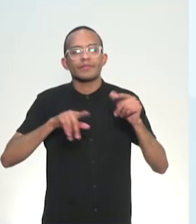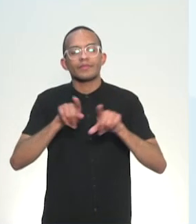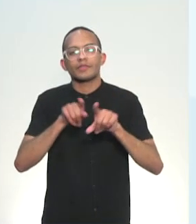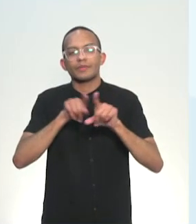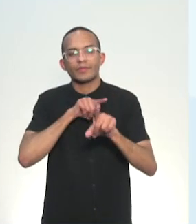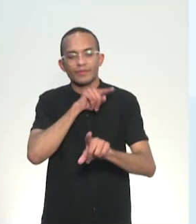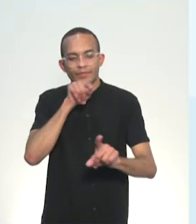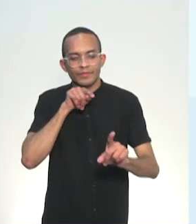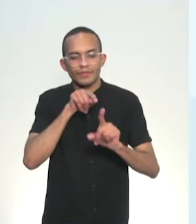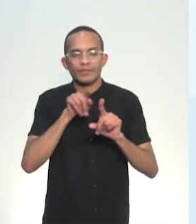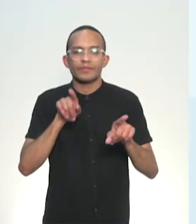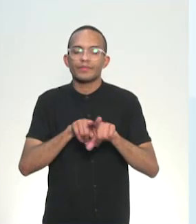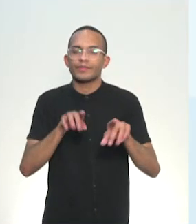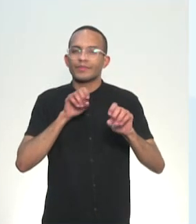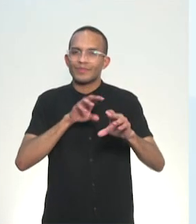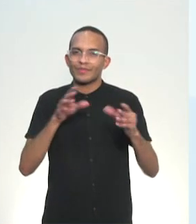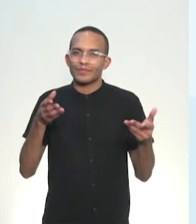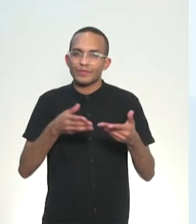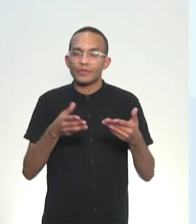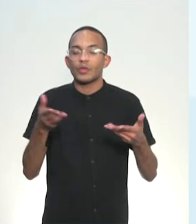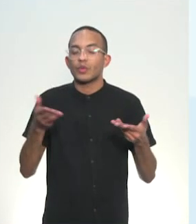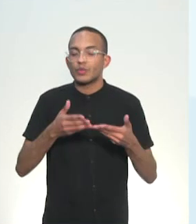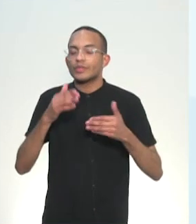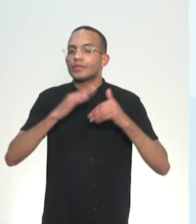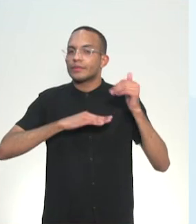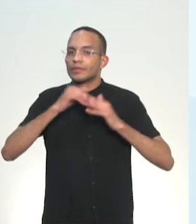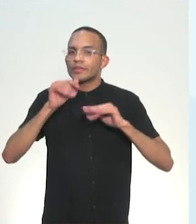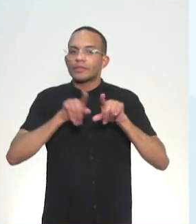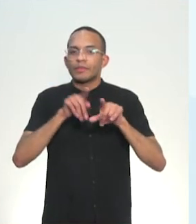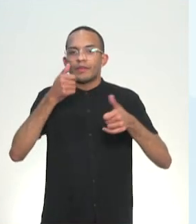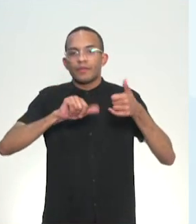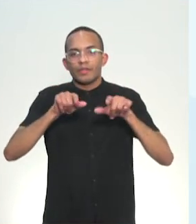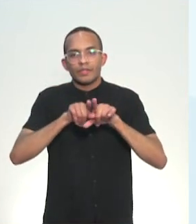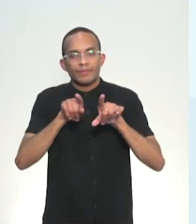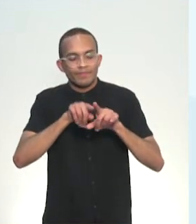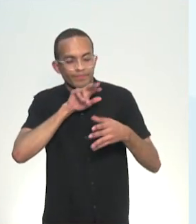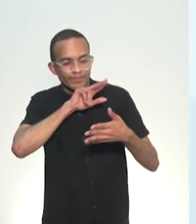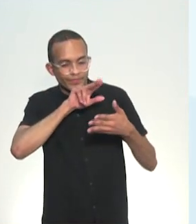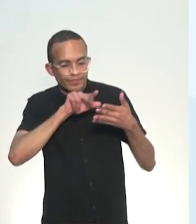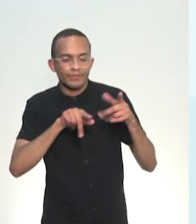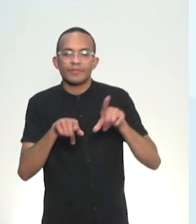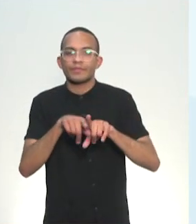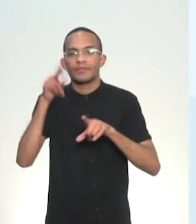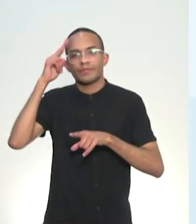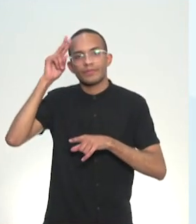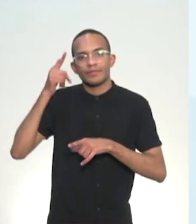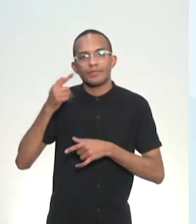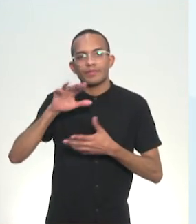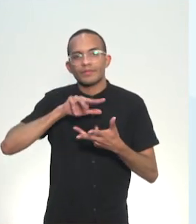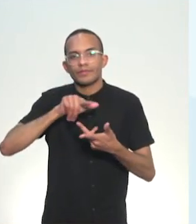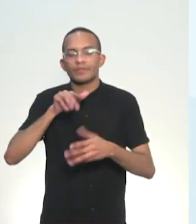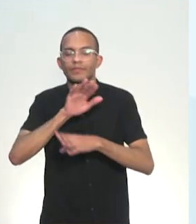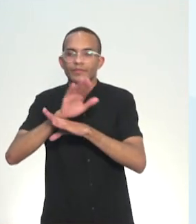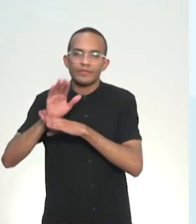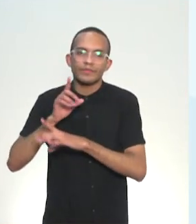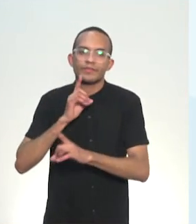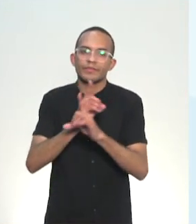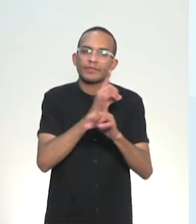os objetivos da nossa aula. Hoje a nossa habilidade é analisar elementos históricos geográficos que